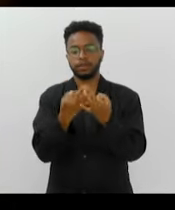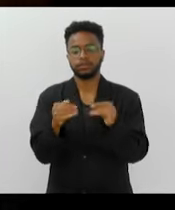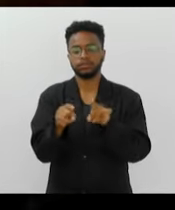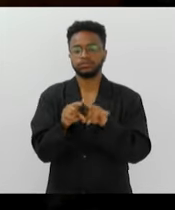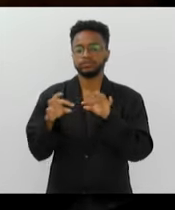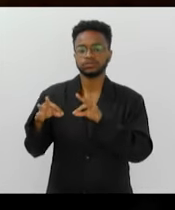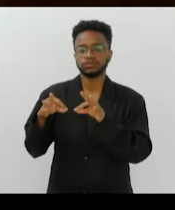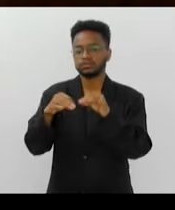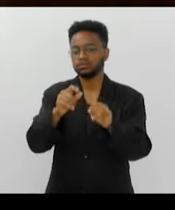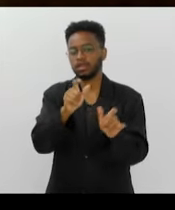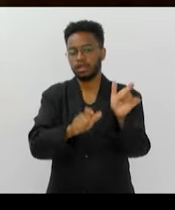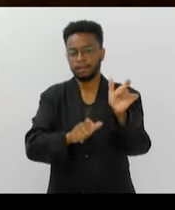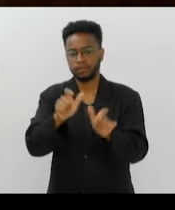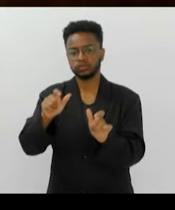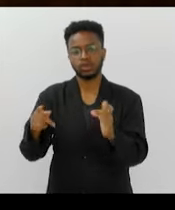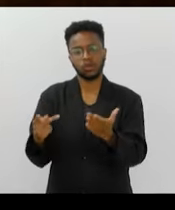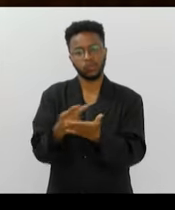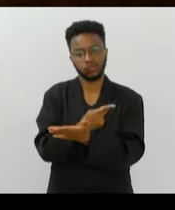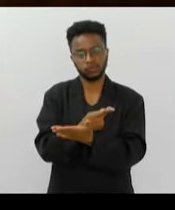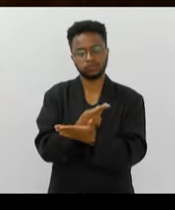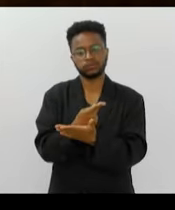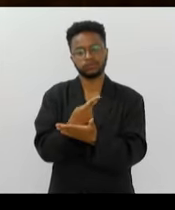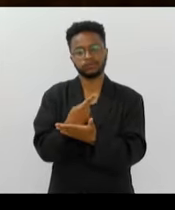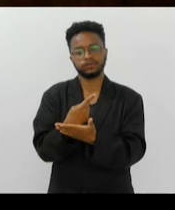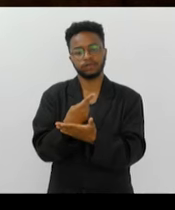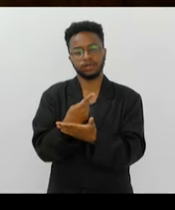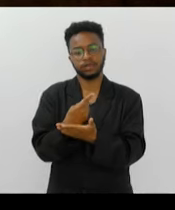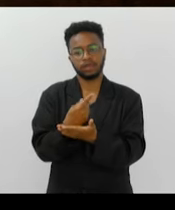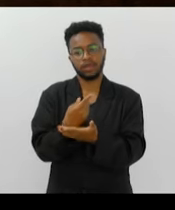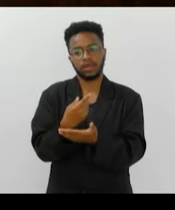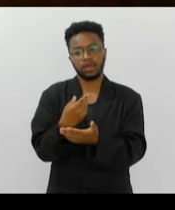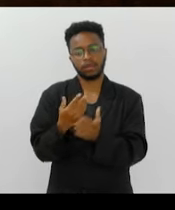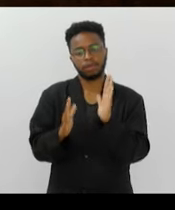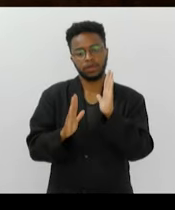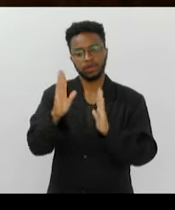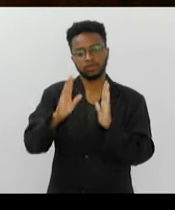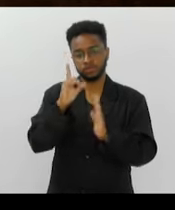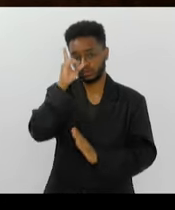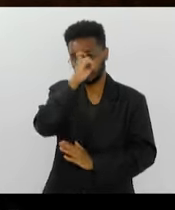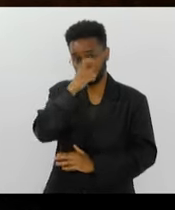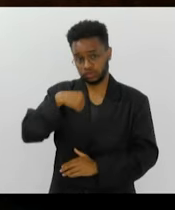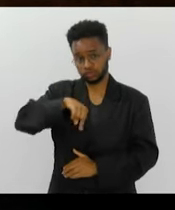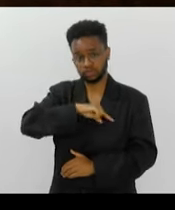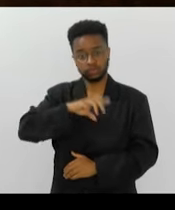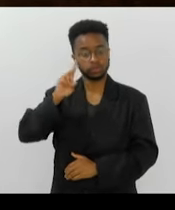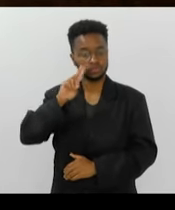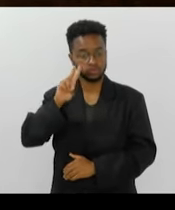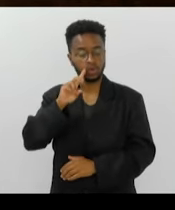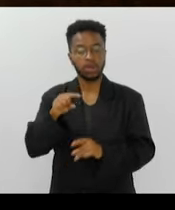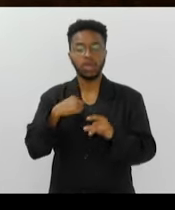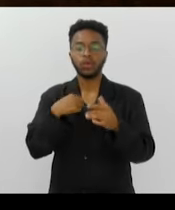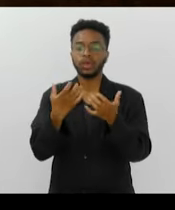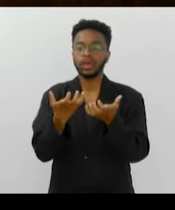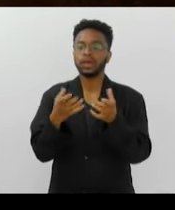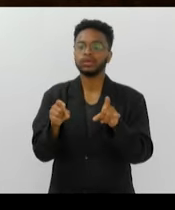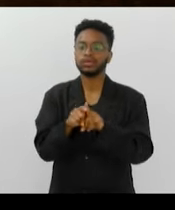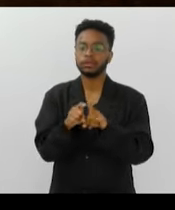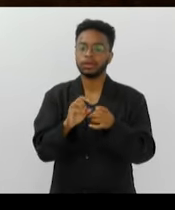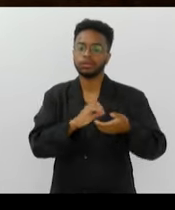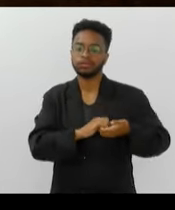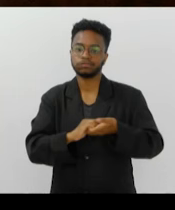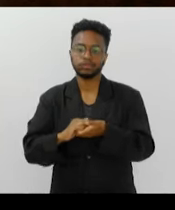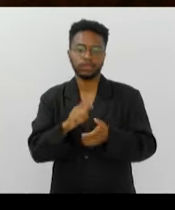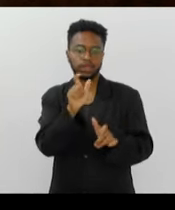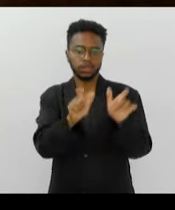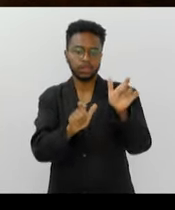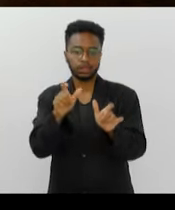que passaram por esse momento duro da nossa da nossa história e quero saudar também os deputados